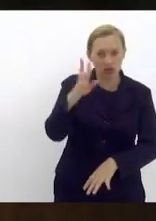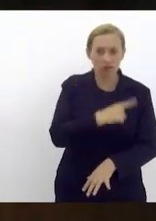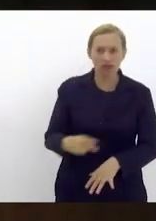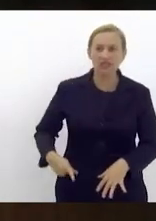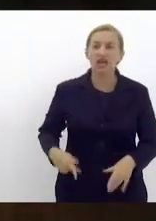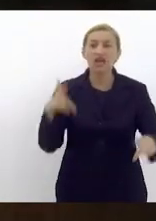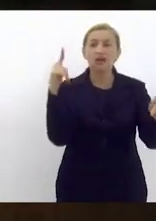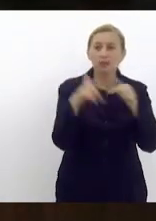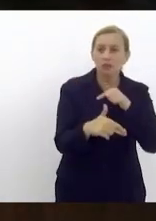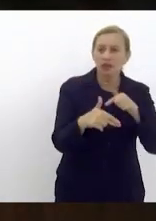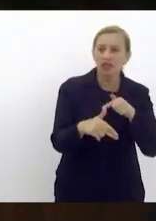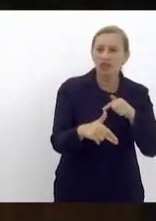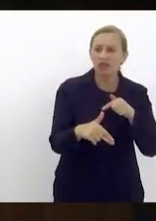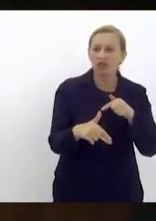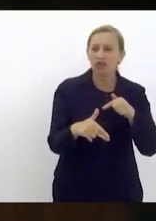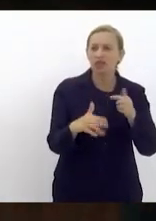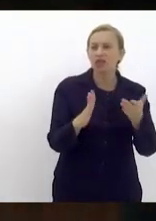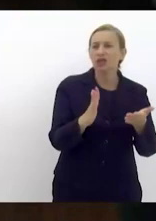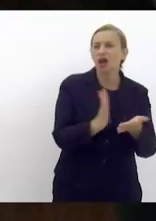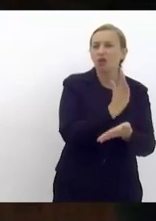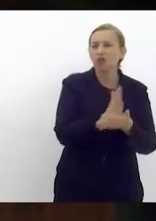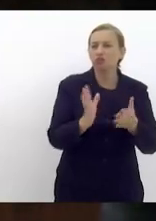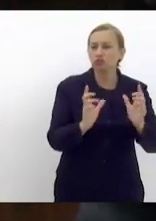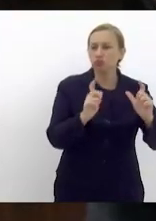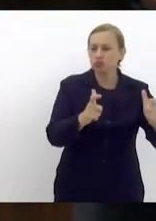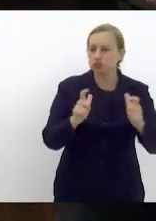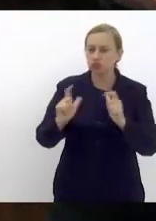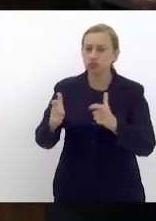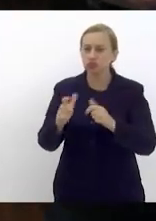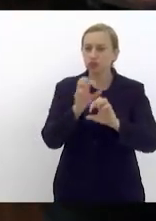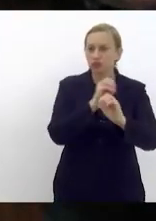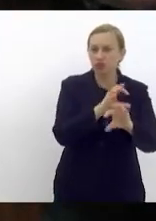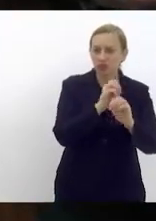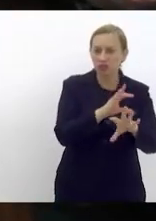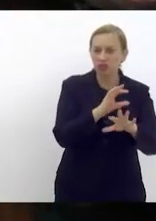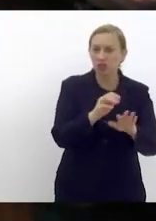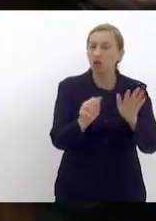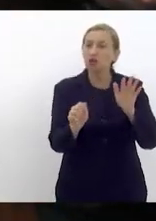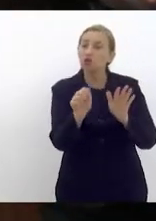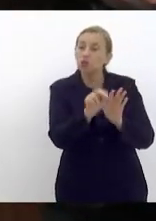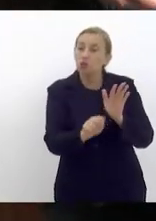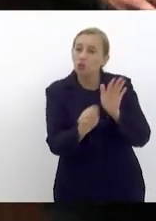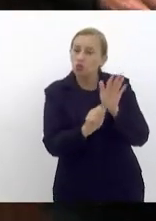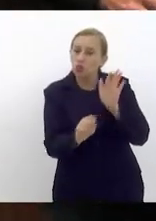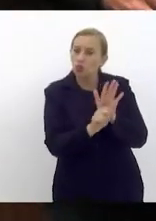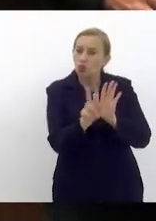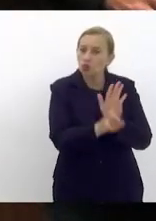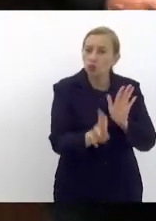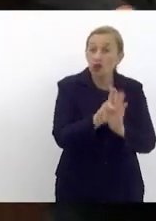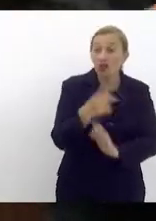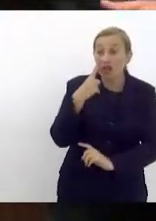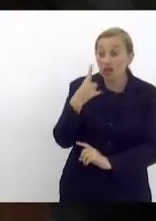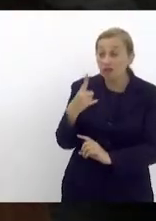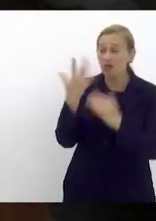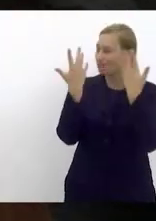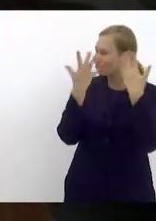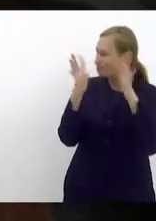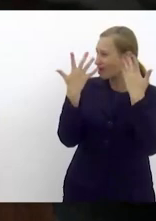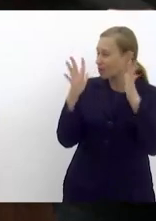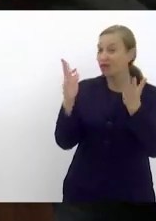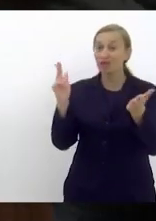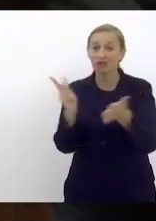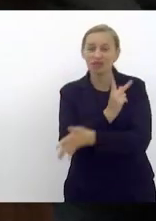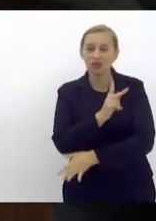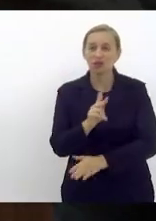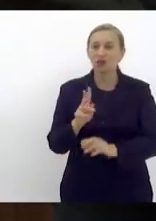impedir que determinadas unidades de ensino se transformem numa cracolândia assim como eles assistiram e aplaudem o que aconteceu